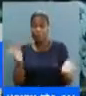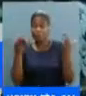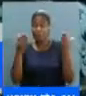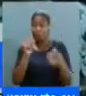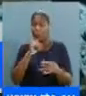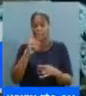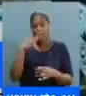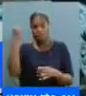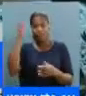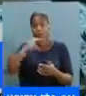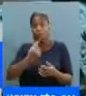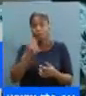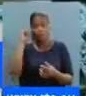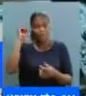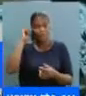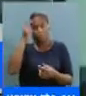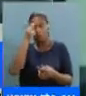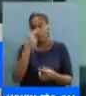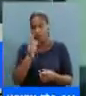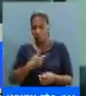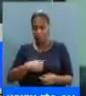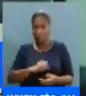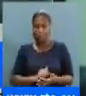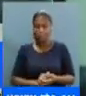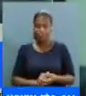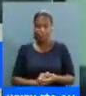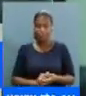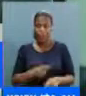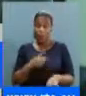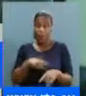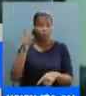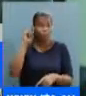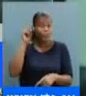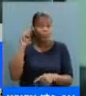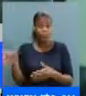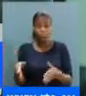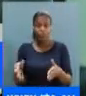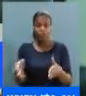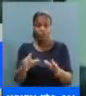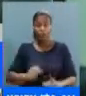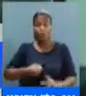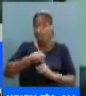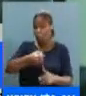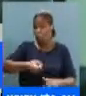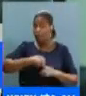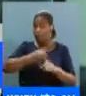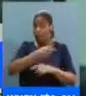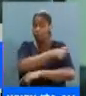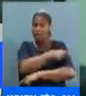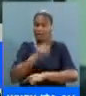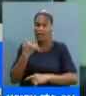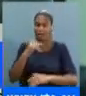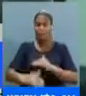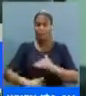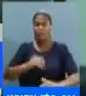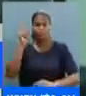desta etapa importante na nossa história. Uma etapa significativa no percurso de uma luta que representou um